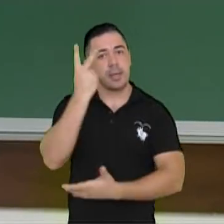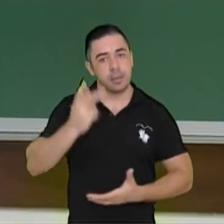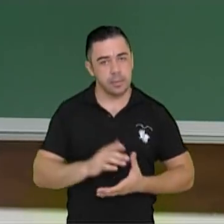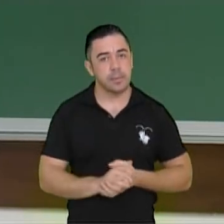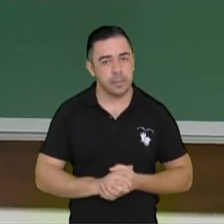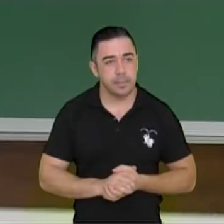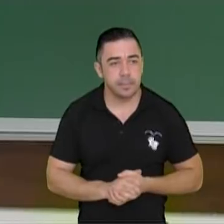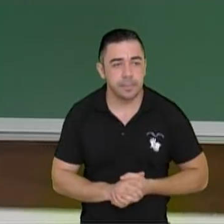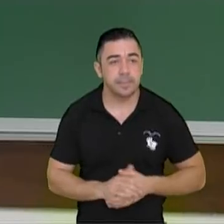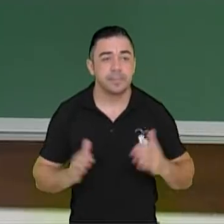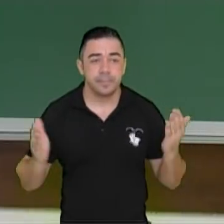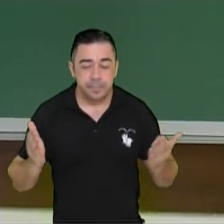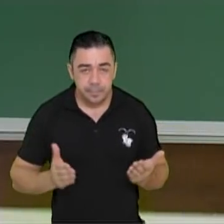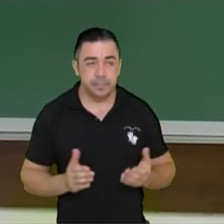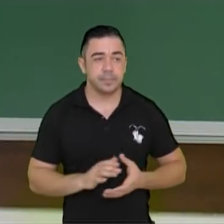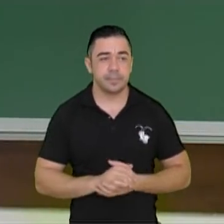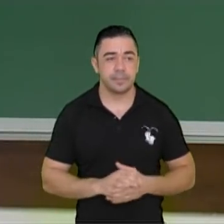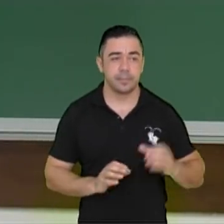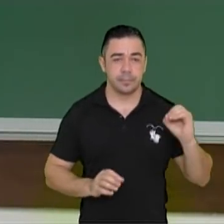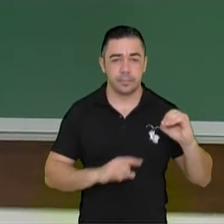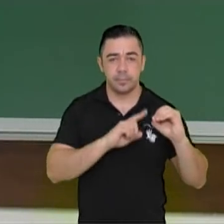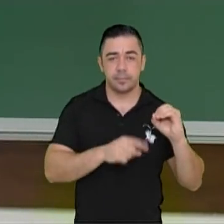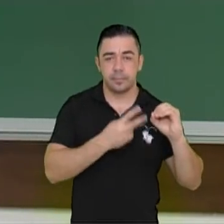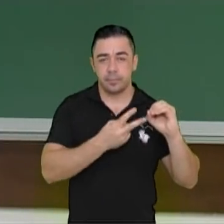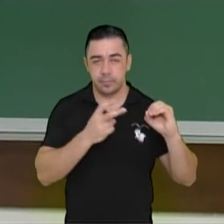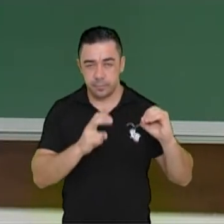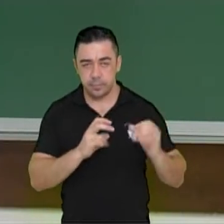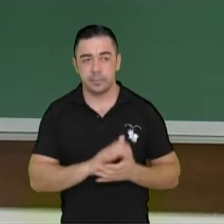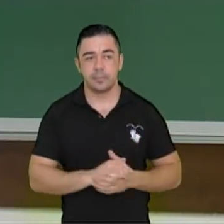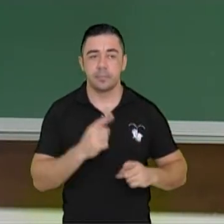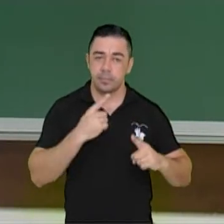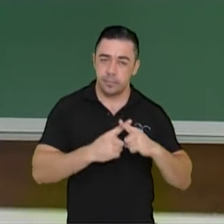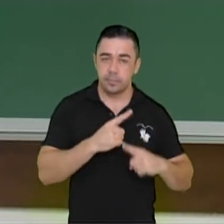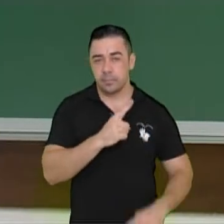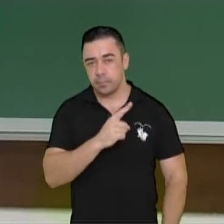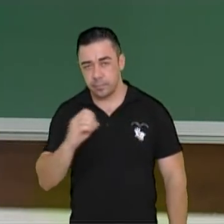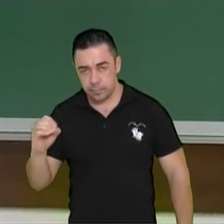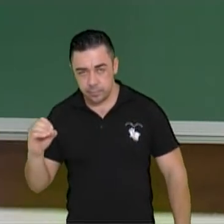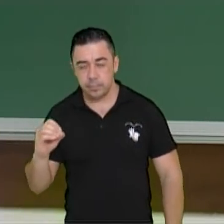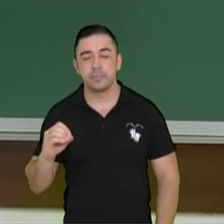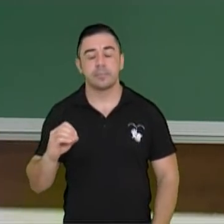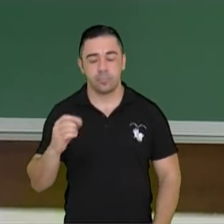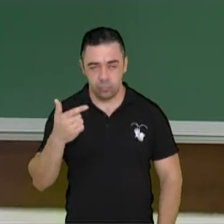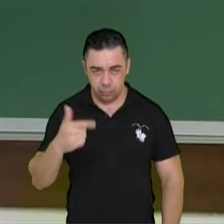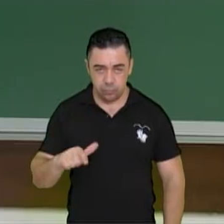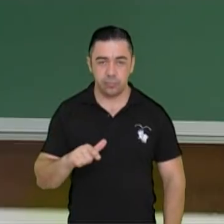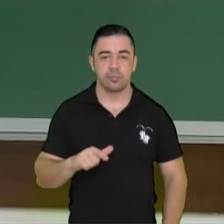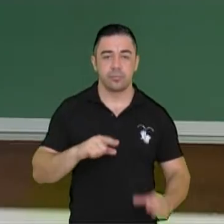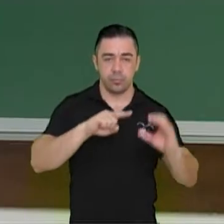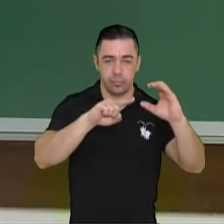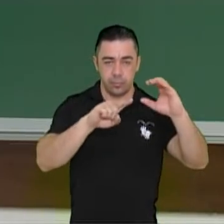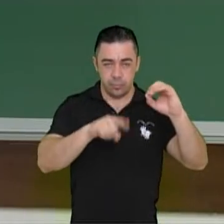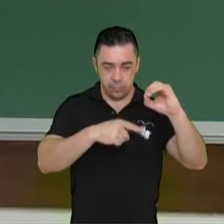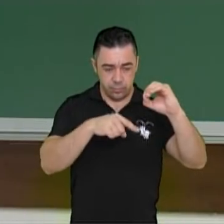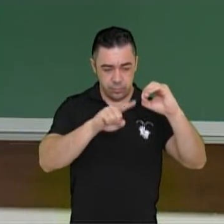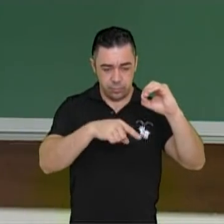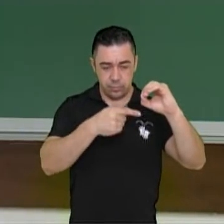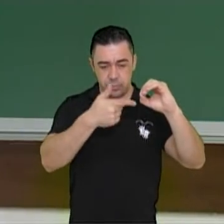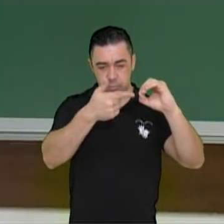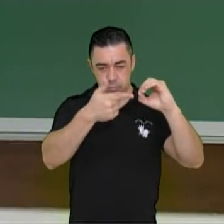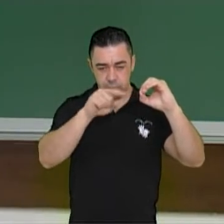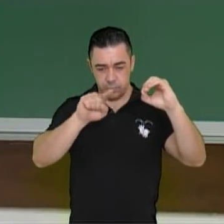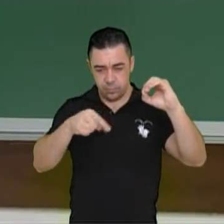bom? E agora, o 0,25 multiplicando por 100, a vírgula foi para a direita